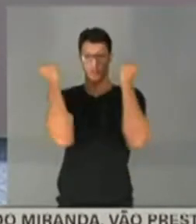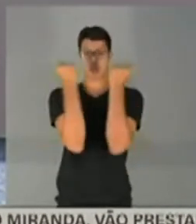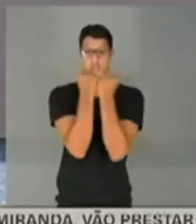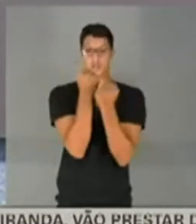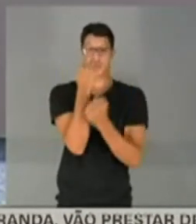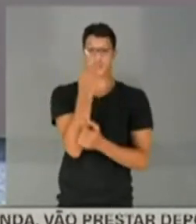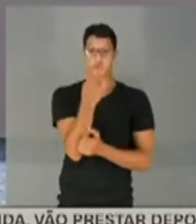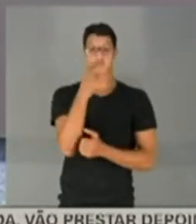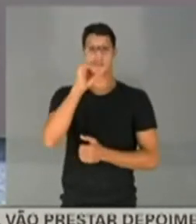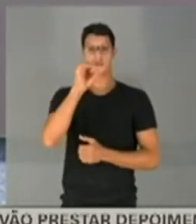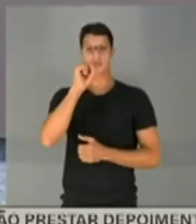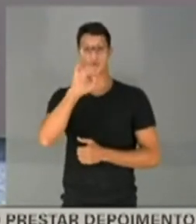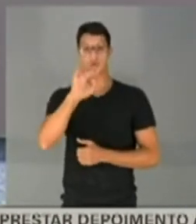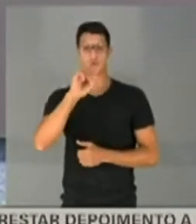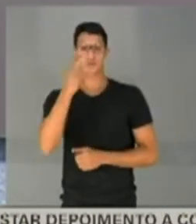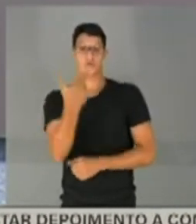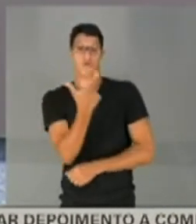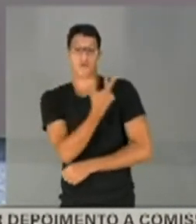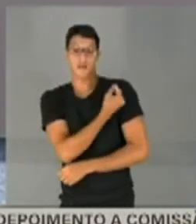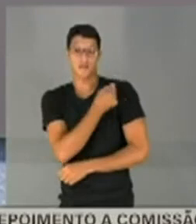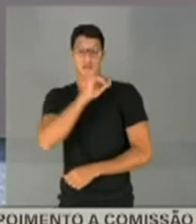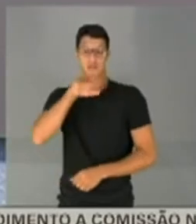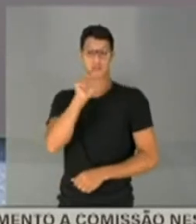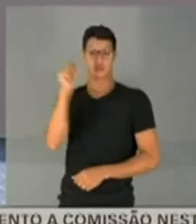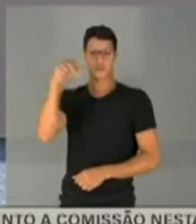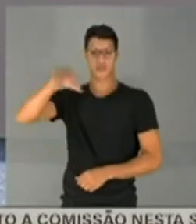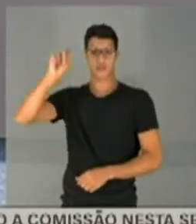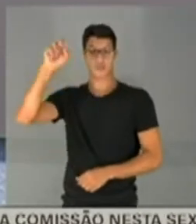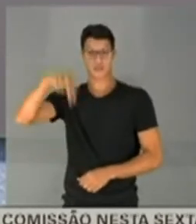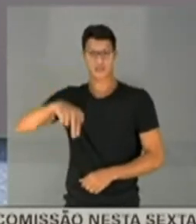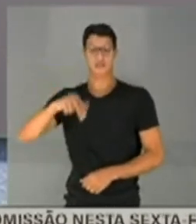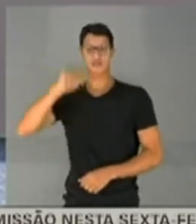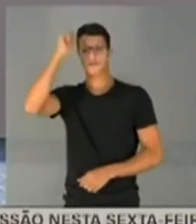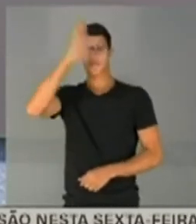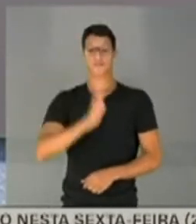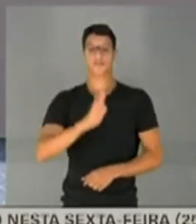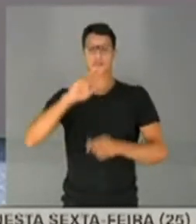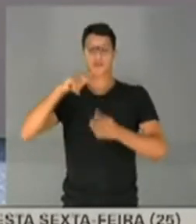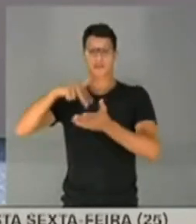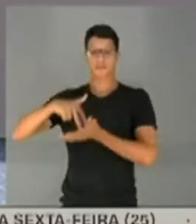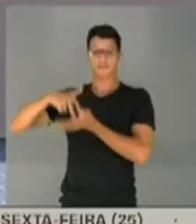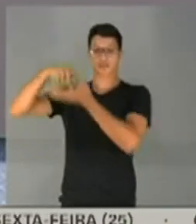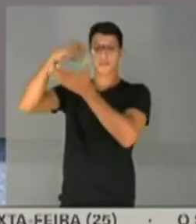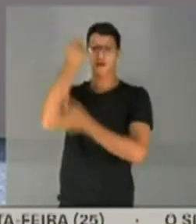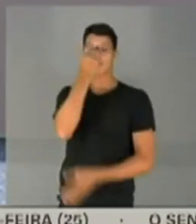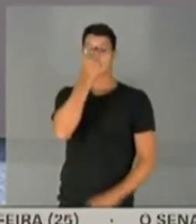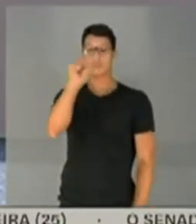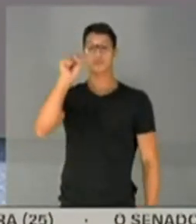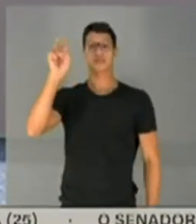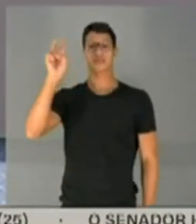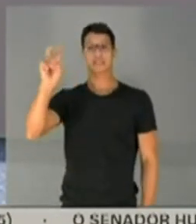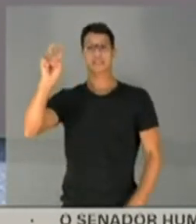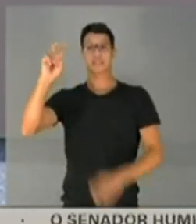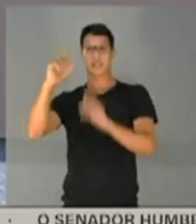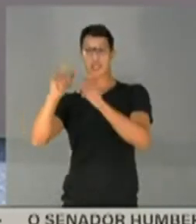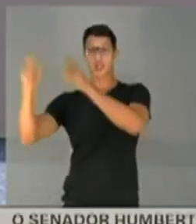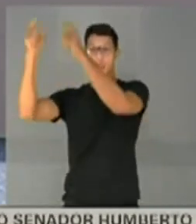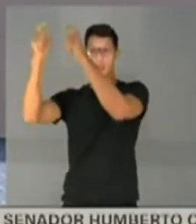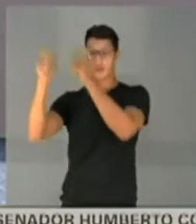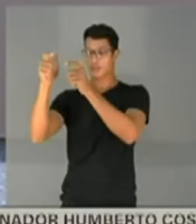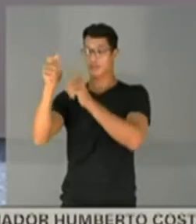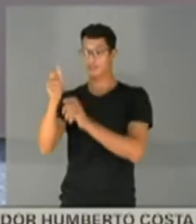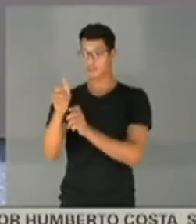doses, ou, no caso da vacina da Janssen, com uma dose só, o Brasil ocupa a 85ª